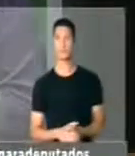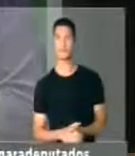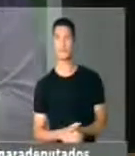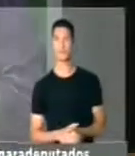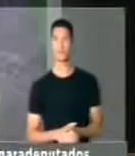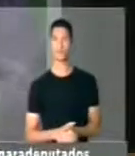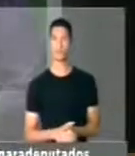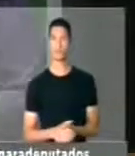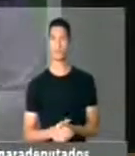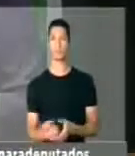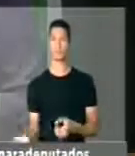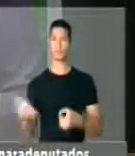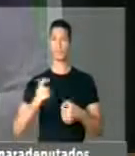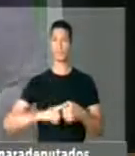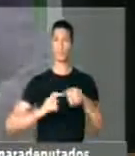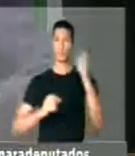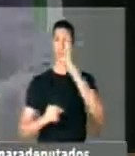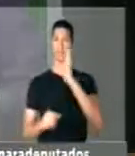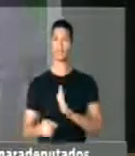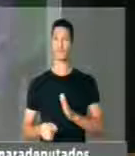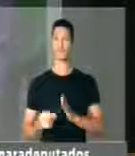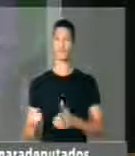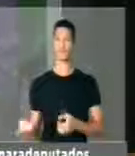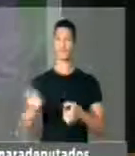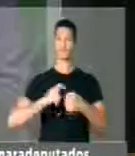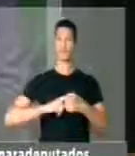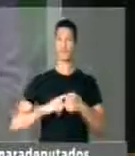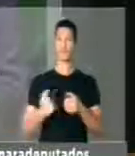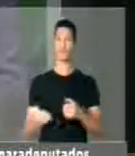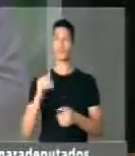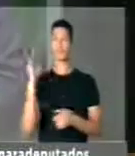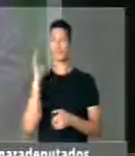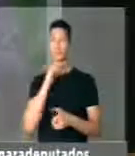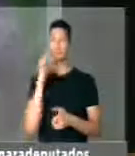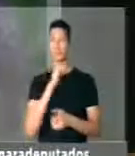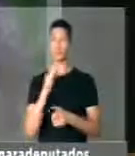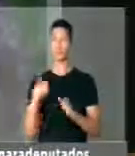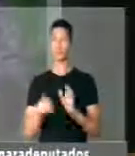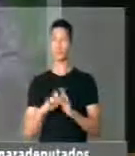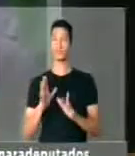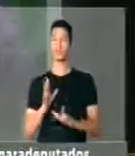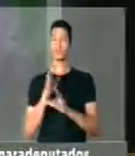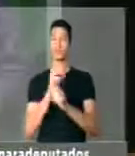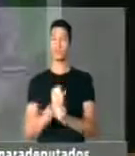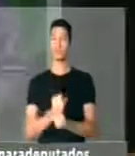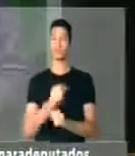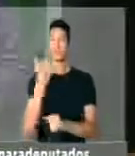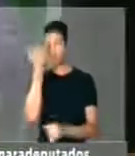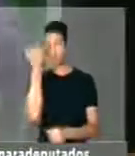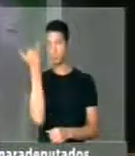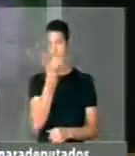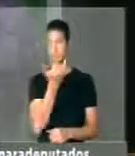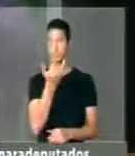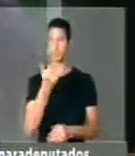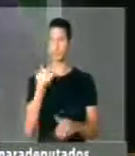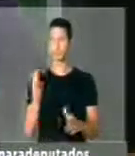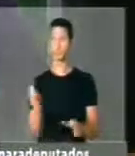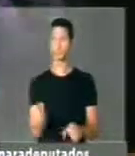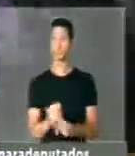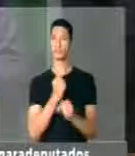E, de volta ao Brasil, se associando imediatamente à consolidação da ideia